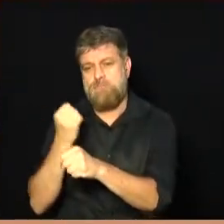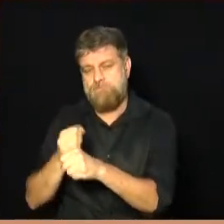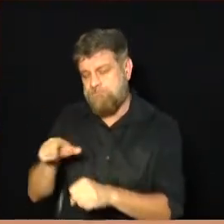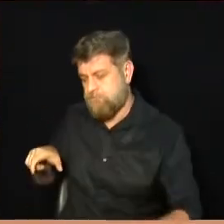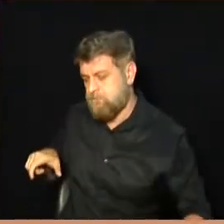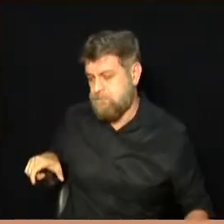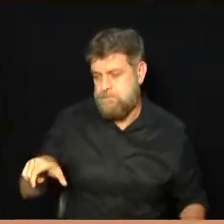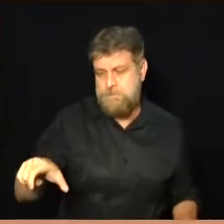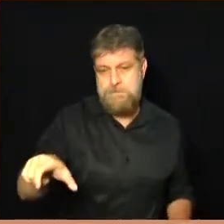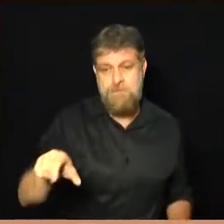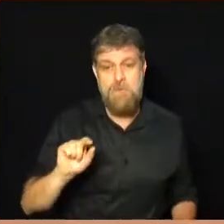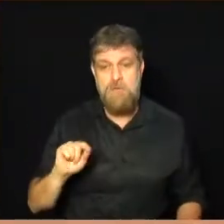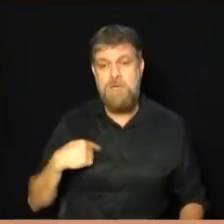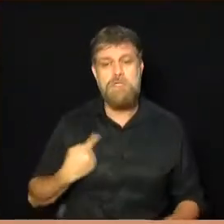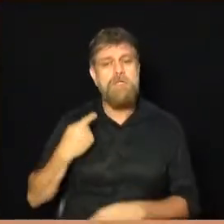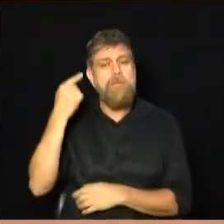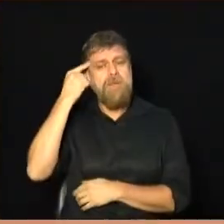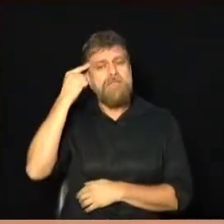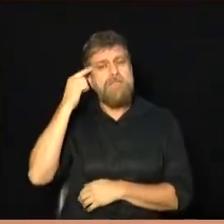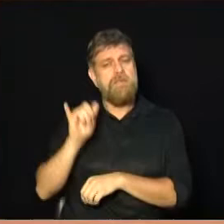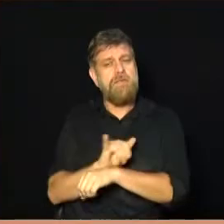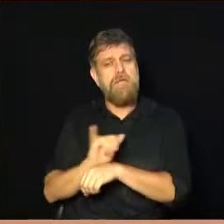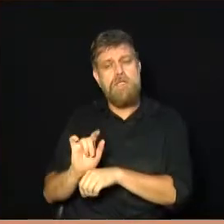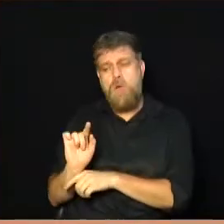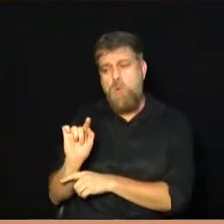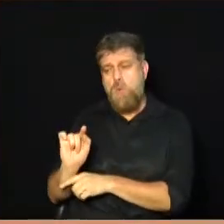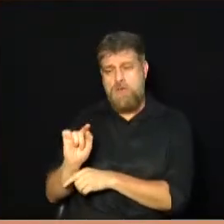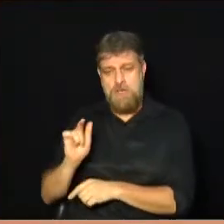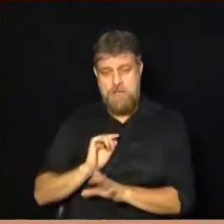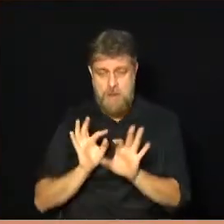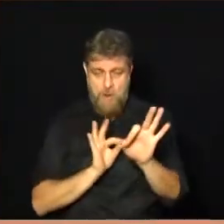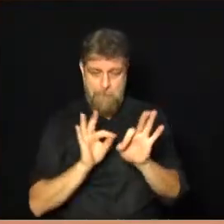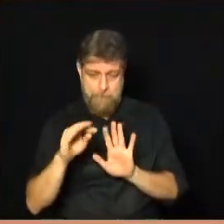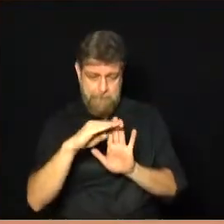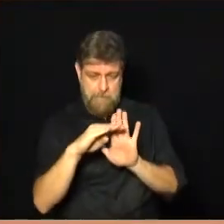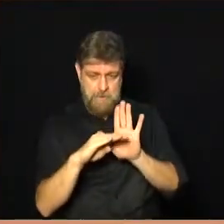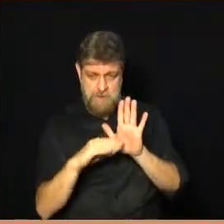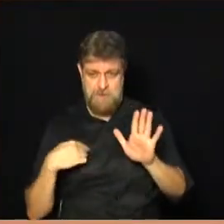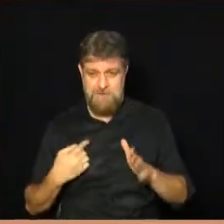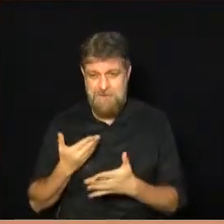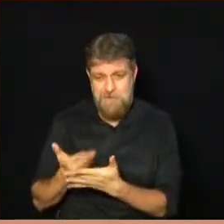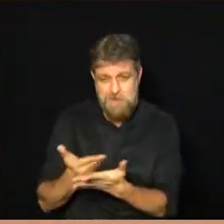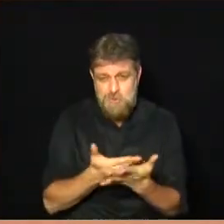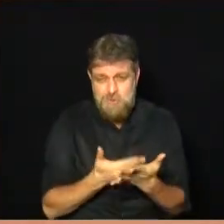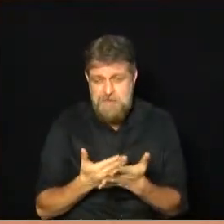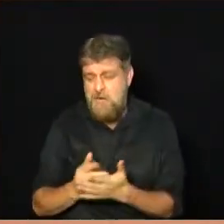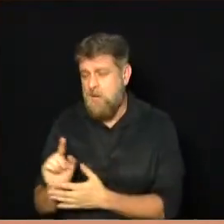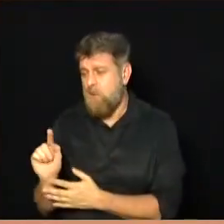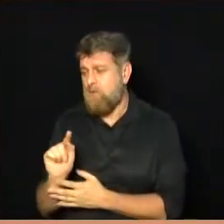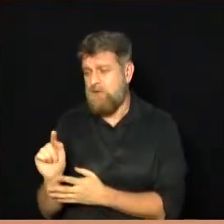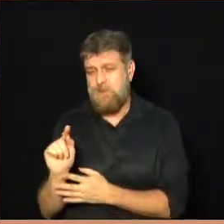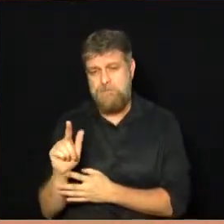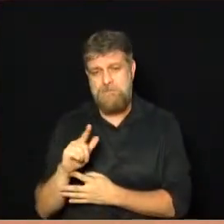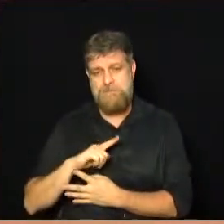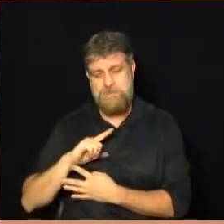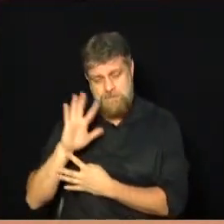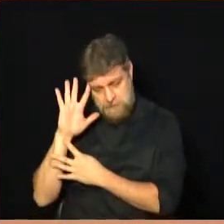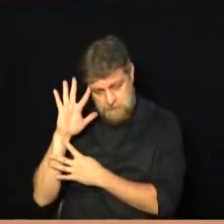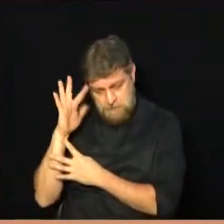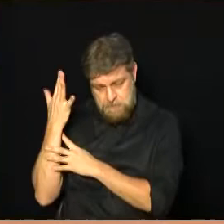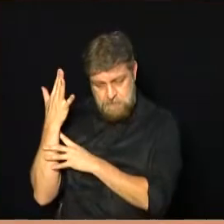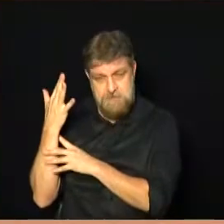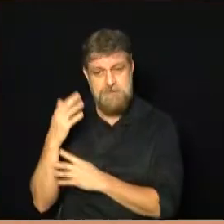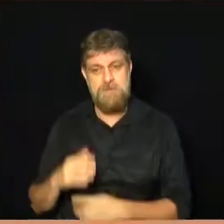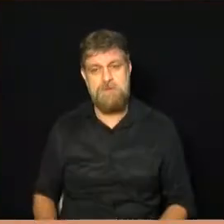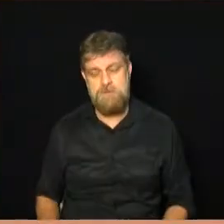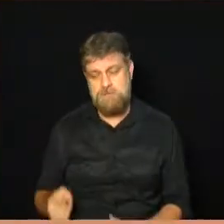você está falando. O que nós estamos pensando em fazer? Fazer um projeto que nós estamos estudando lá, que dê uma solução para o problema lá, mas